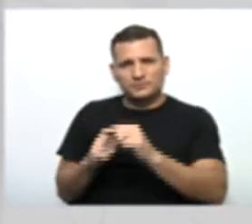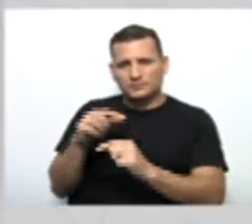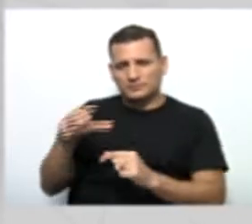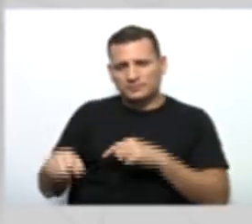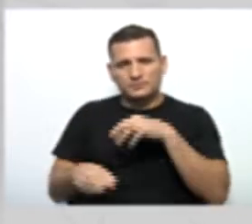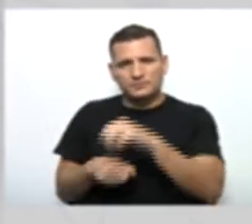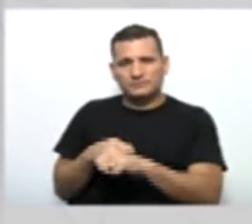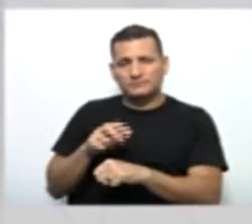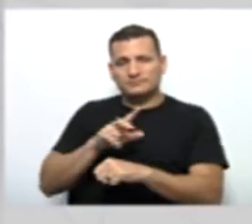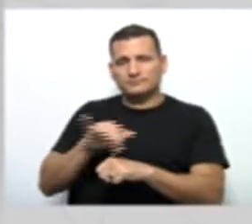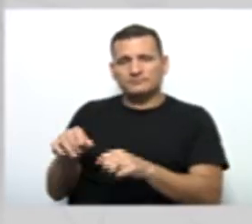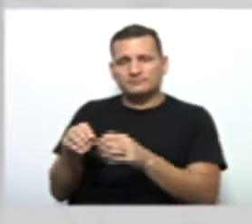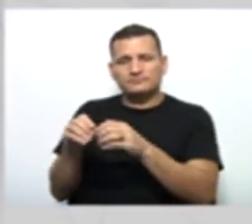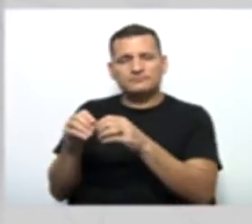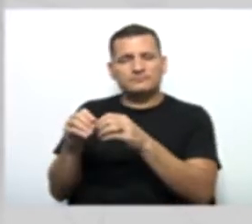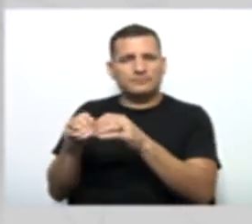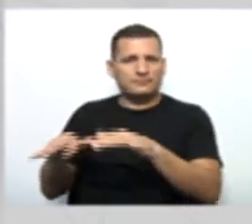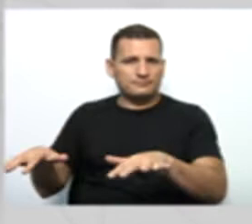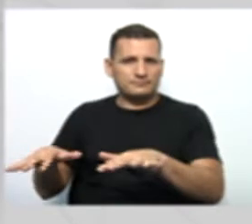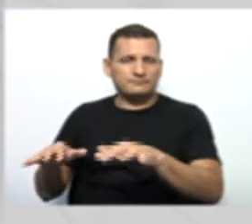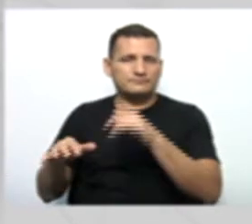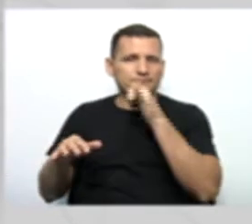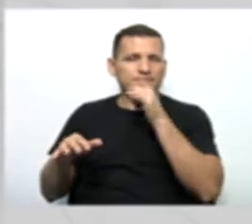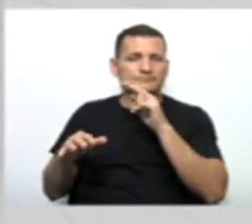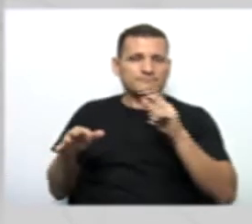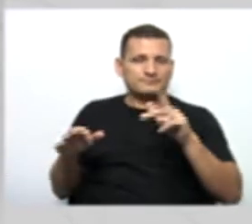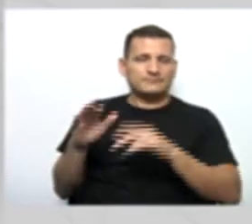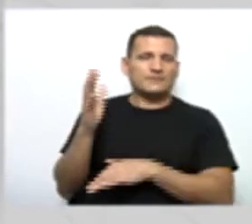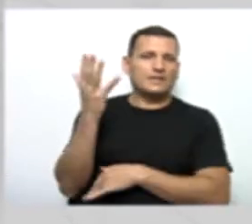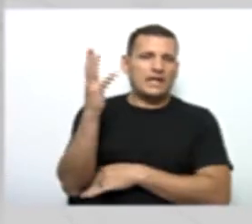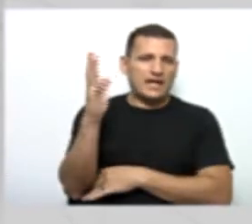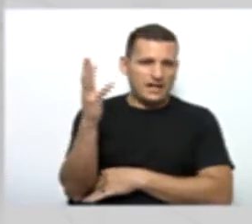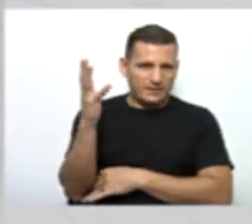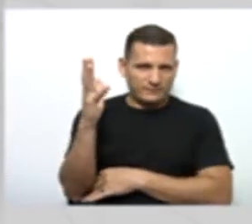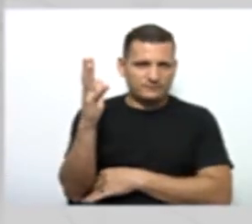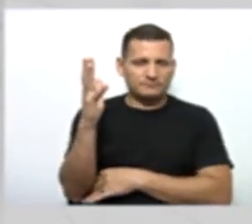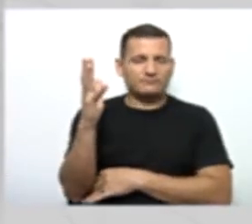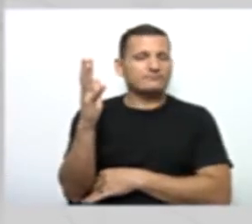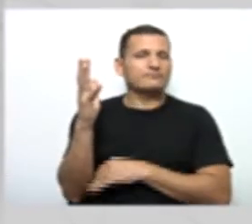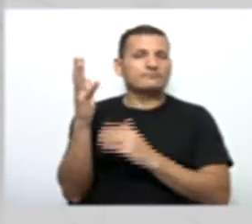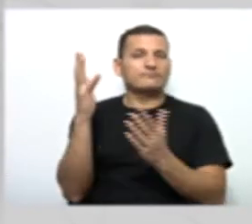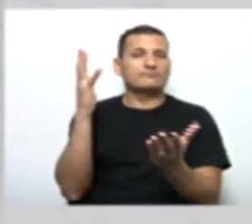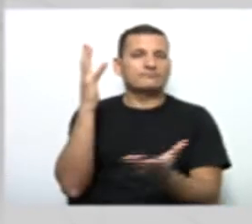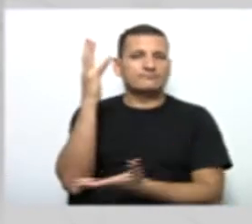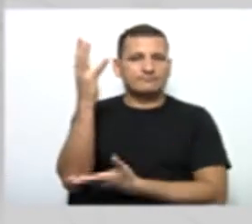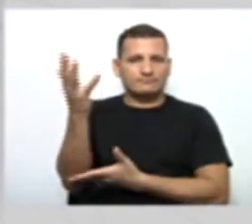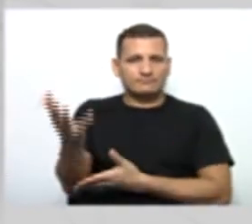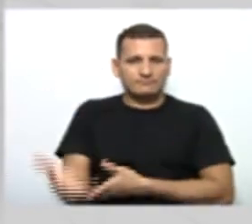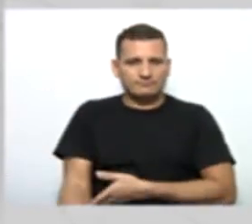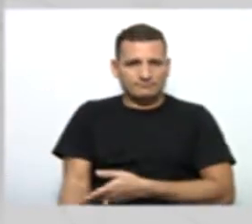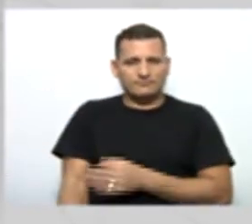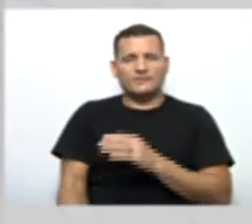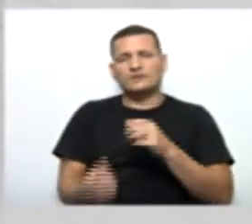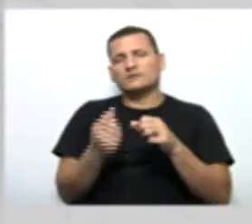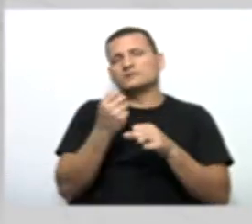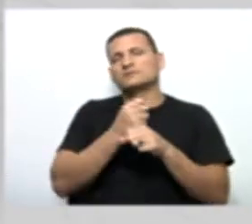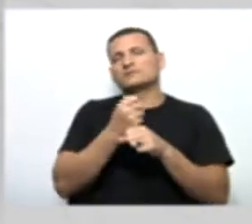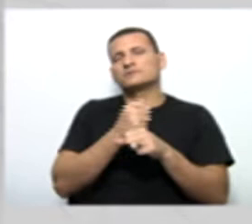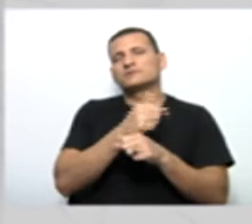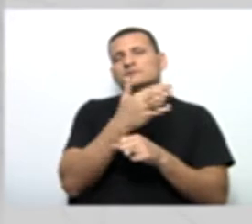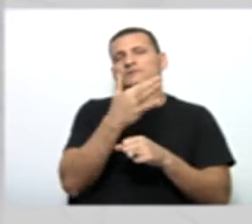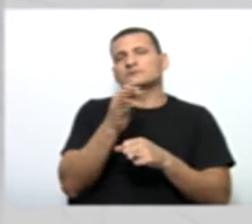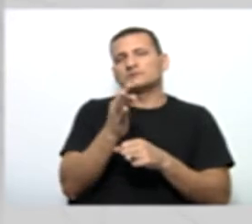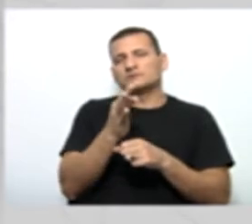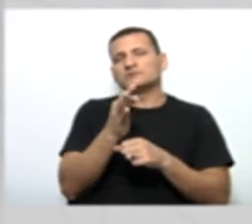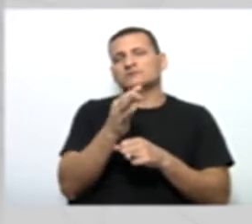uma degradação. Diferente, por exemplo, se nós retirarmos uma árvore e voltarmos daqui a 30 anos, aquele local já vai ter novas árvores